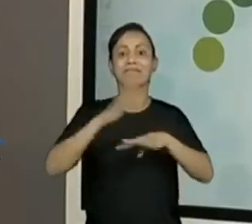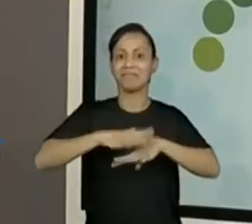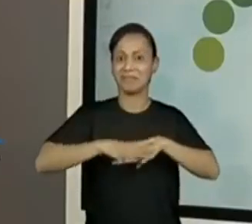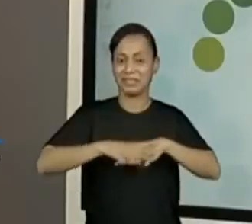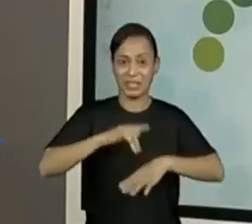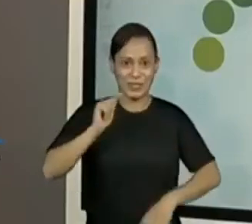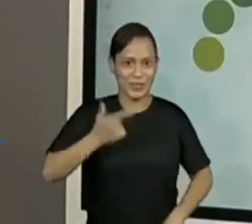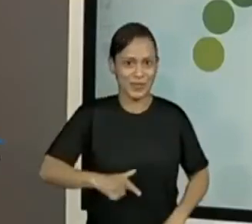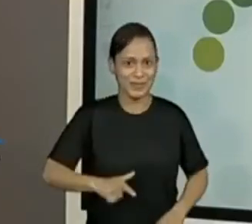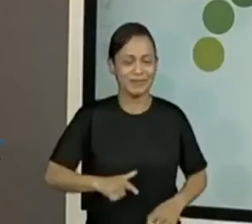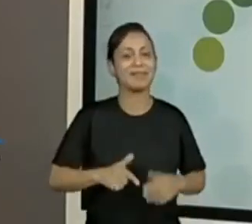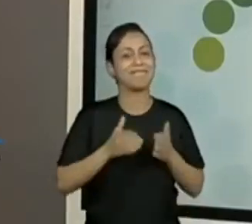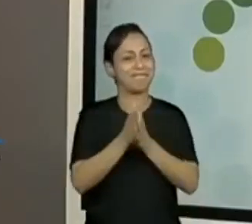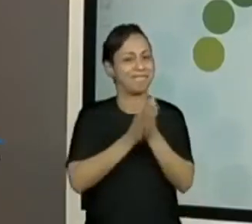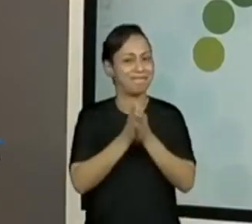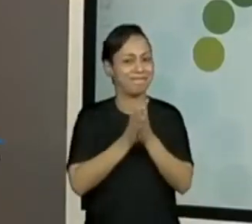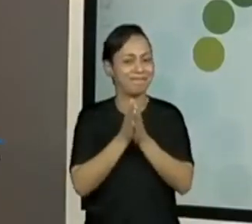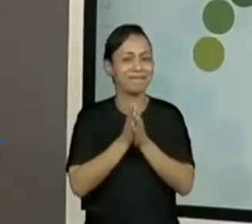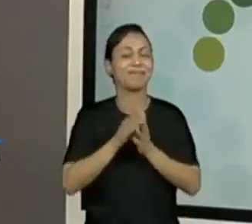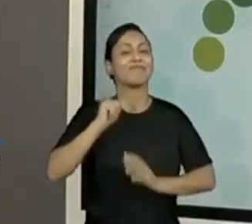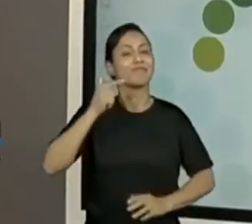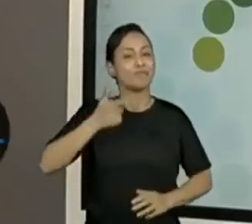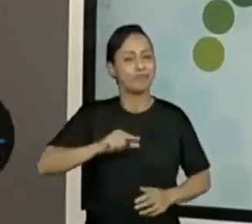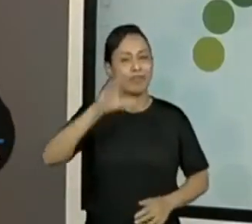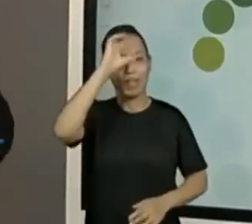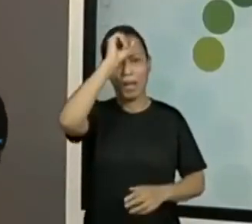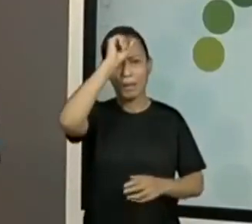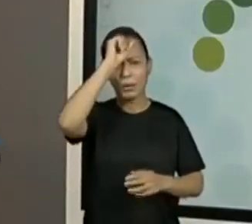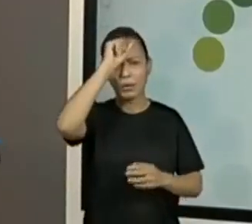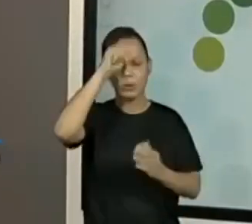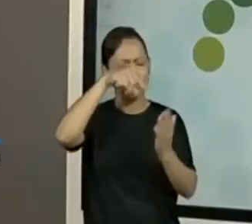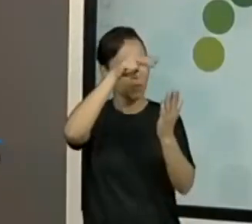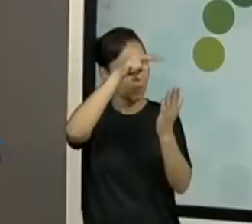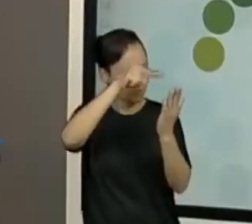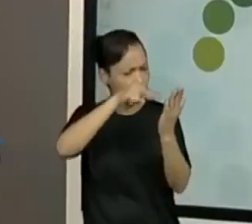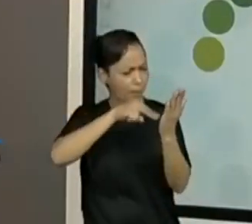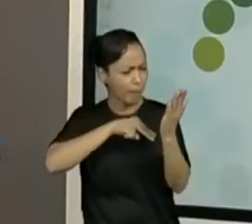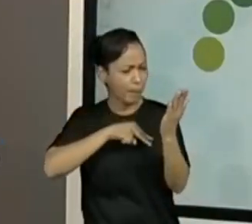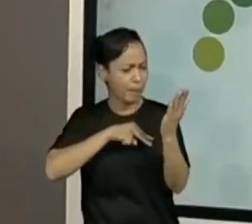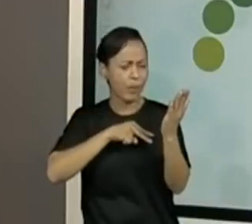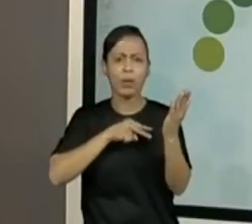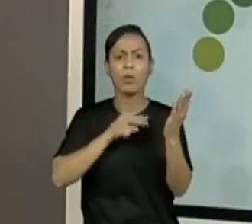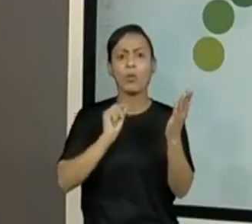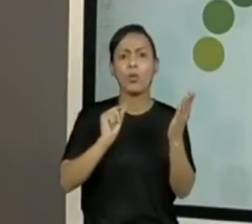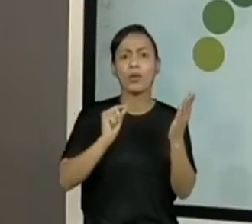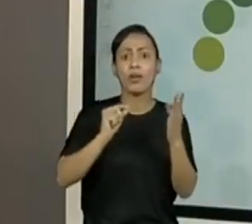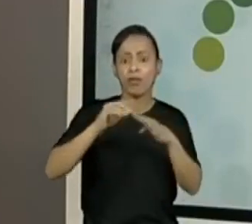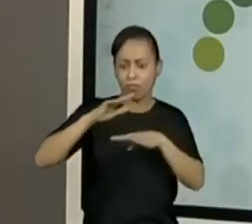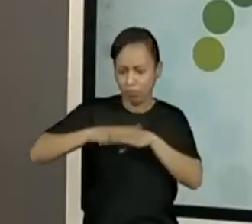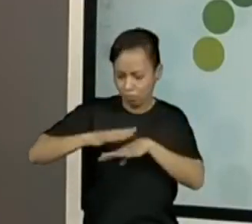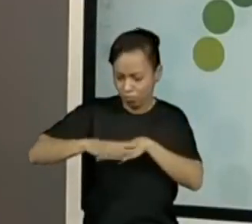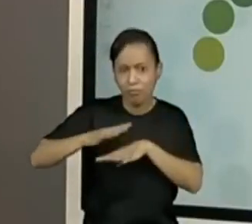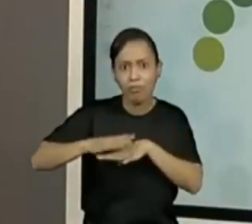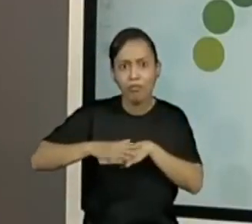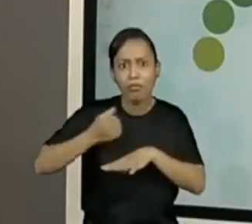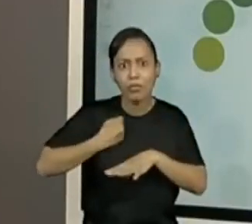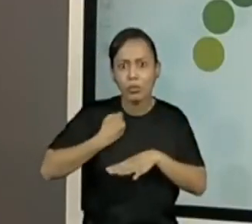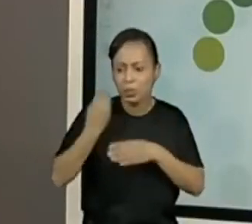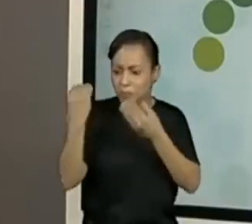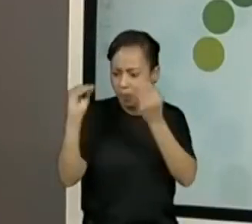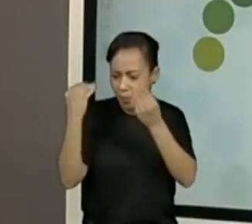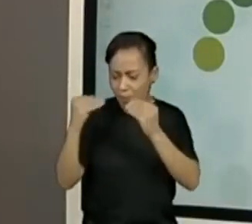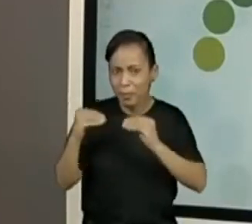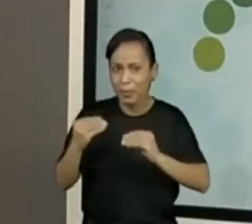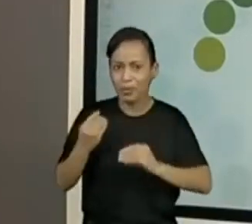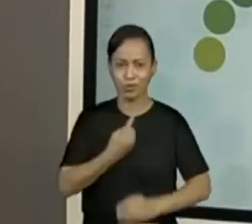mesmo, hoje nós vamos continuar aí aprendendo a ler e escrever diversos números. E olha, eu não estou sozinha para